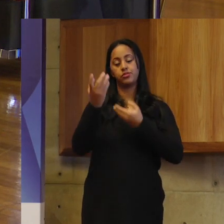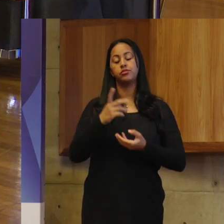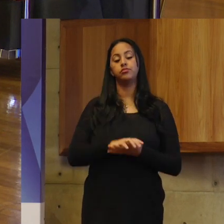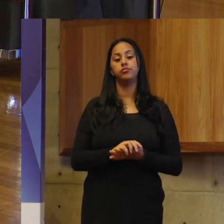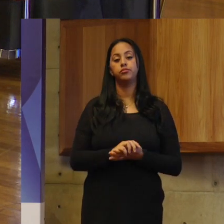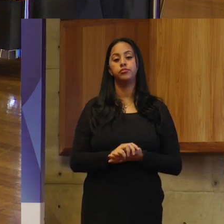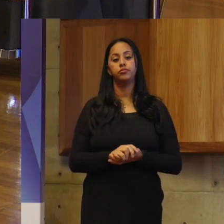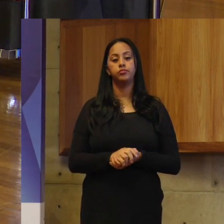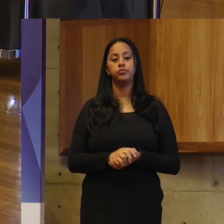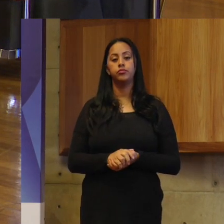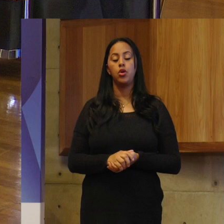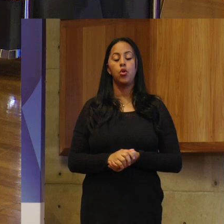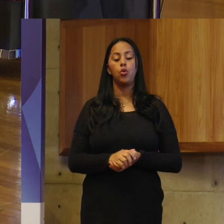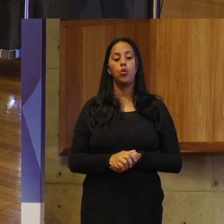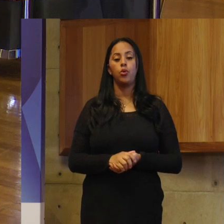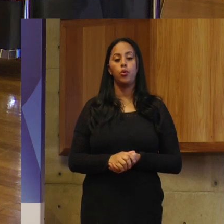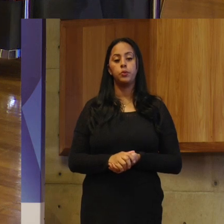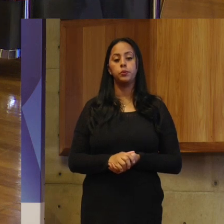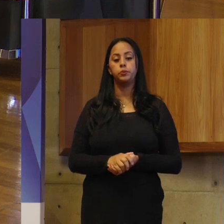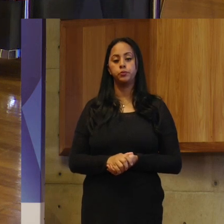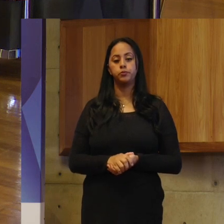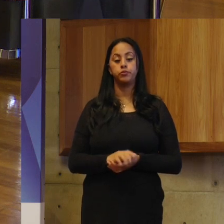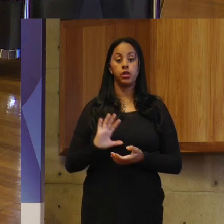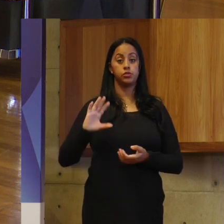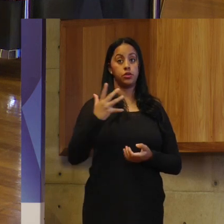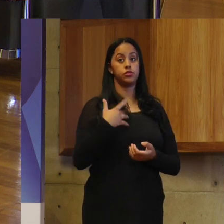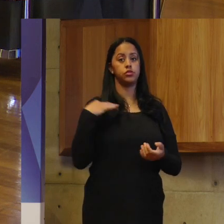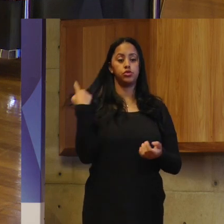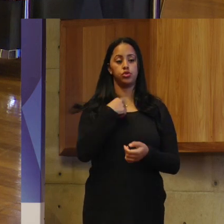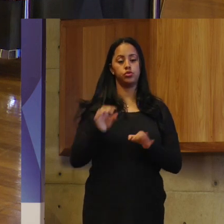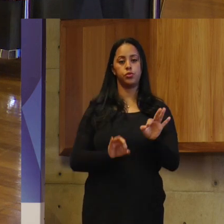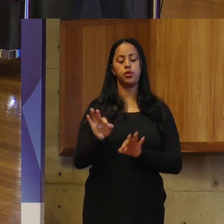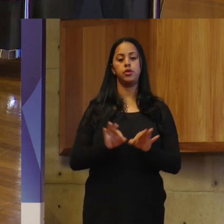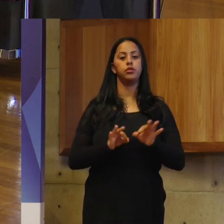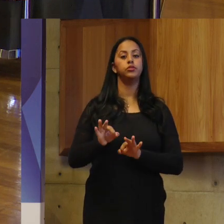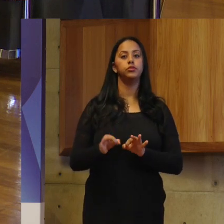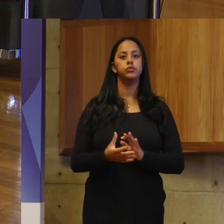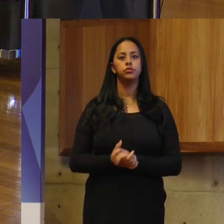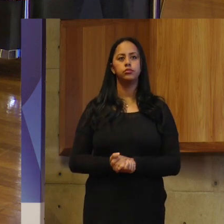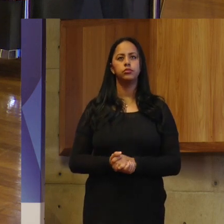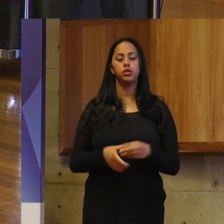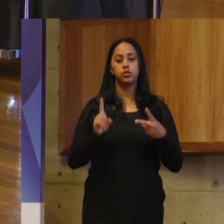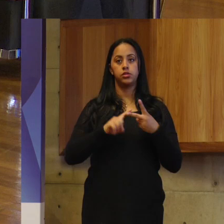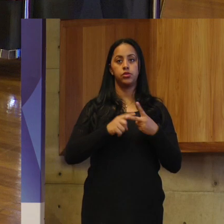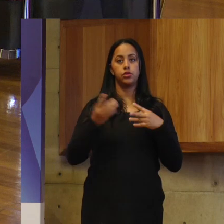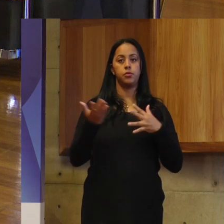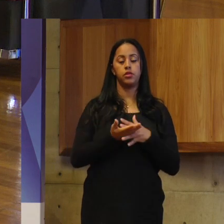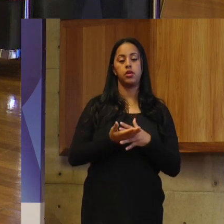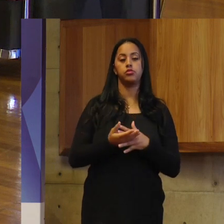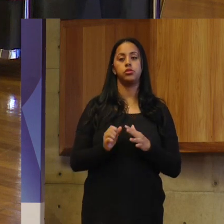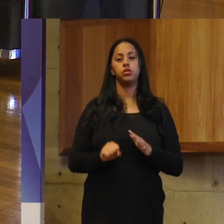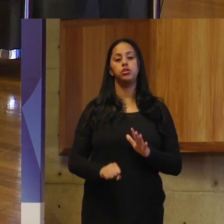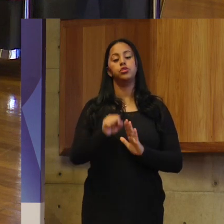e inovação. As condições para as quais a gente se preparou digamos assim, na segunda metade do século XX